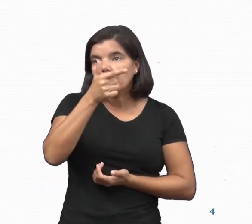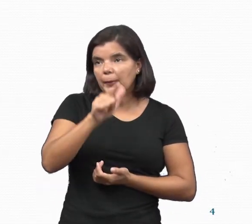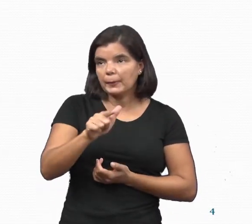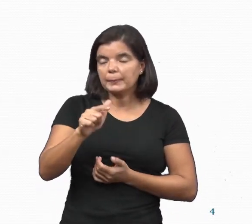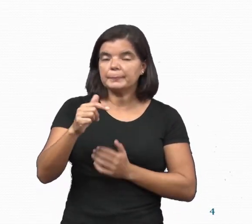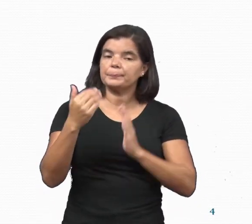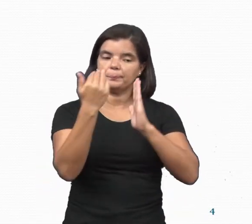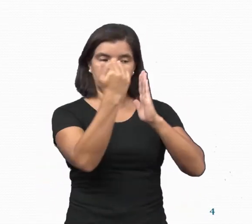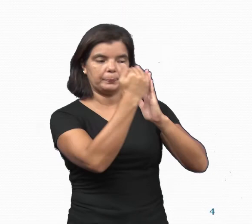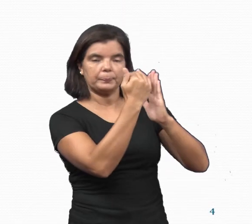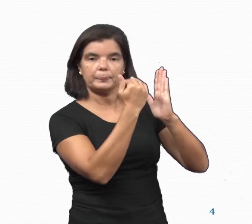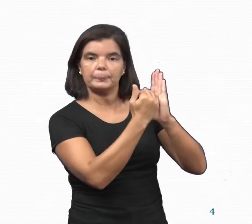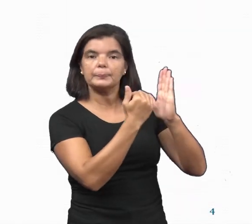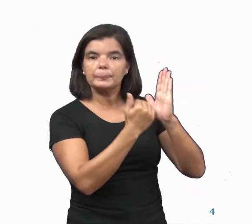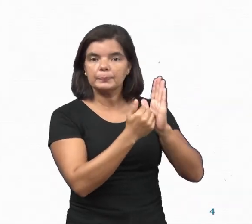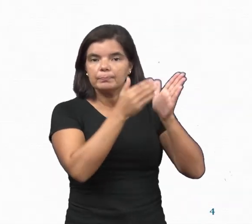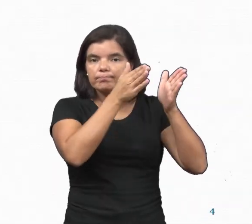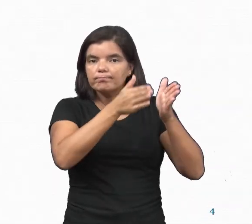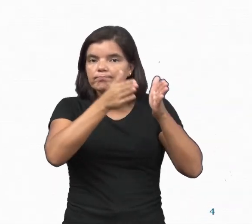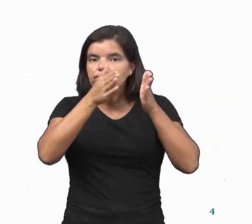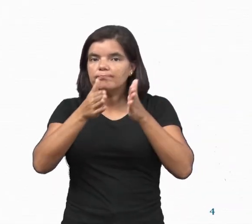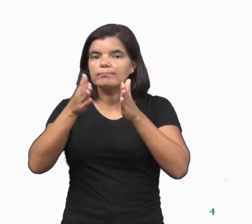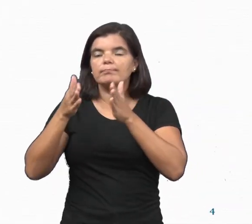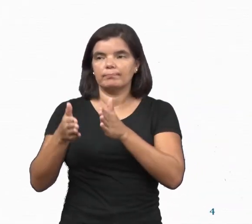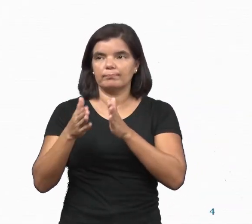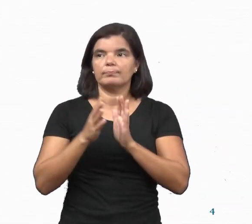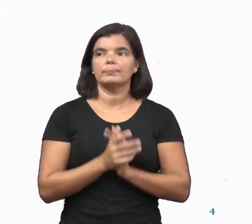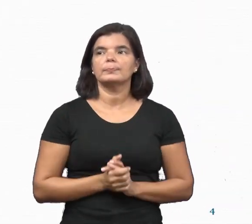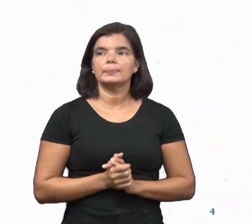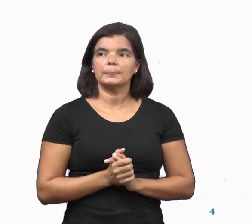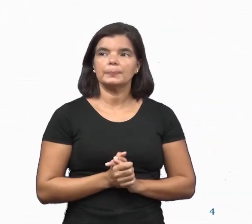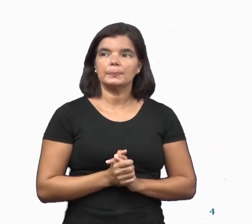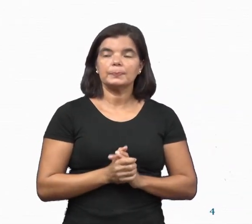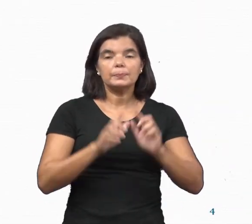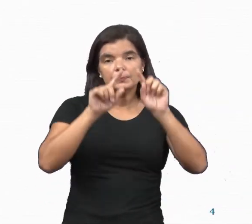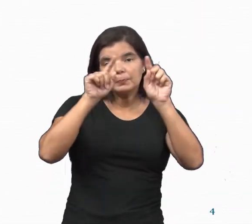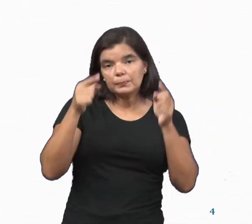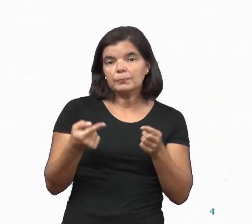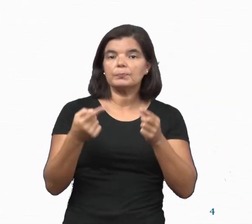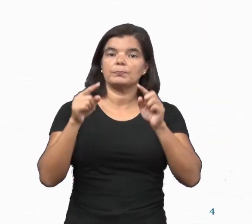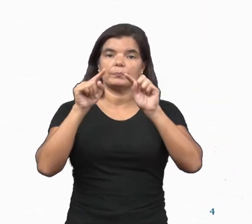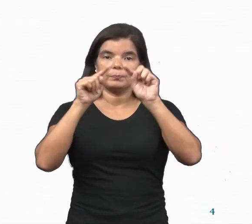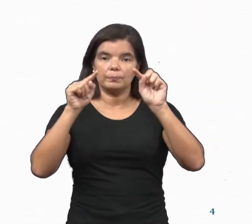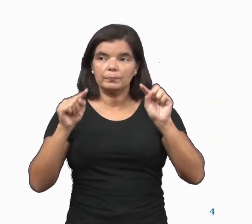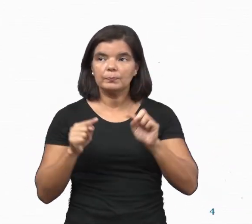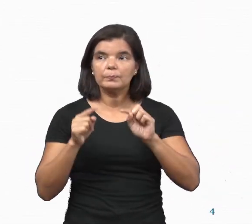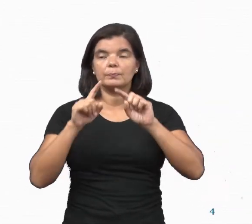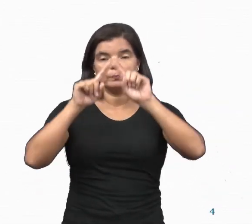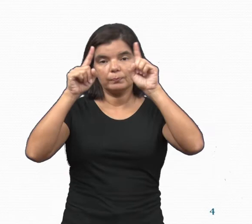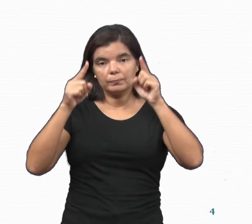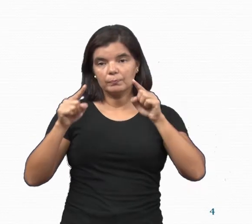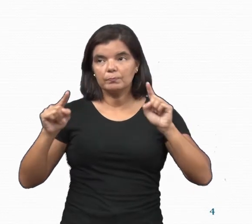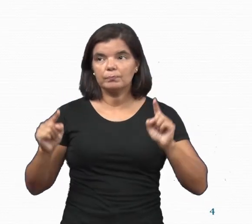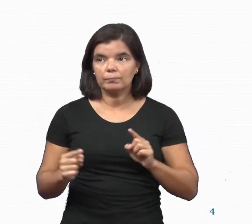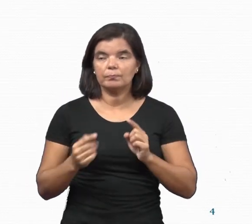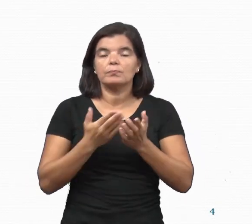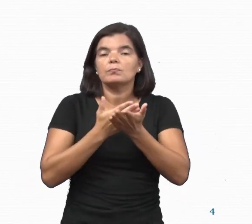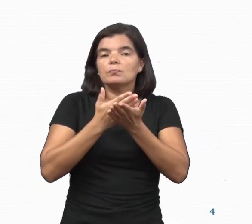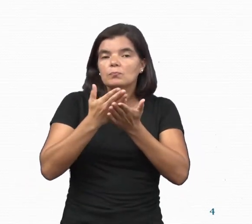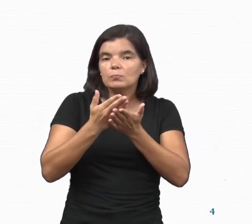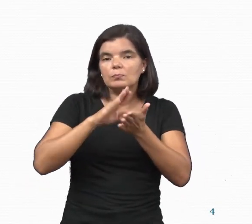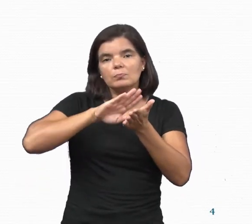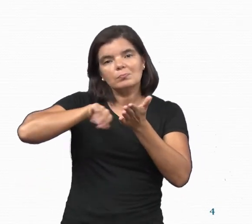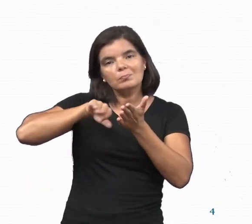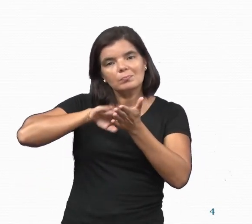né, os sinais de associação, as operações e a ordem com que a gente tem que começar a